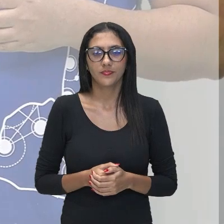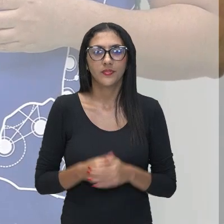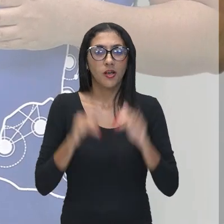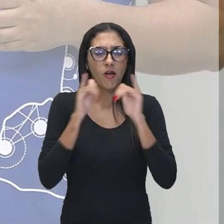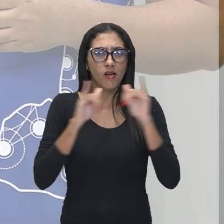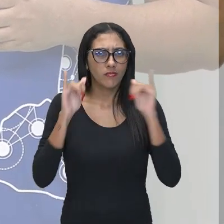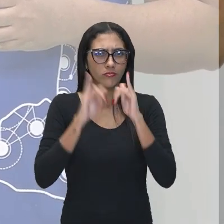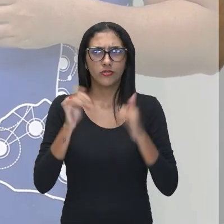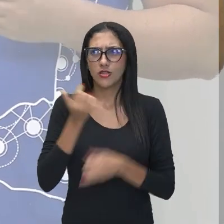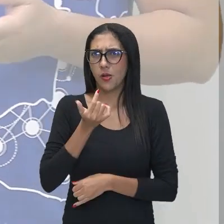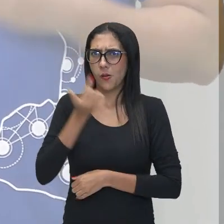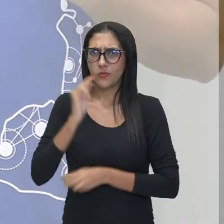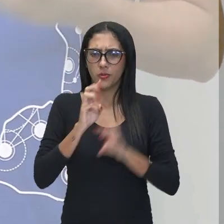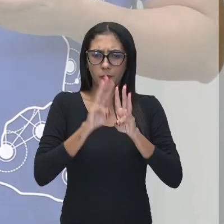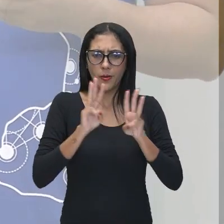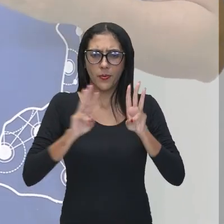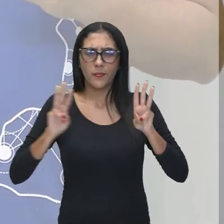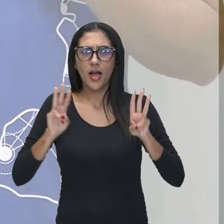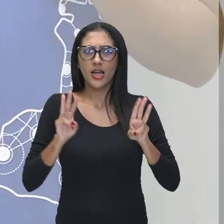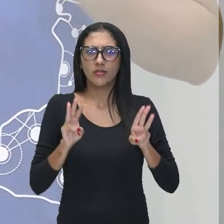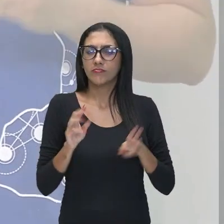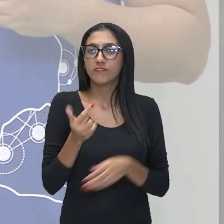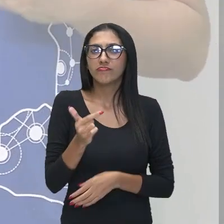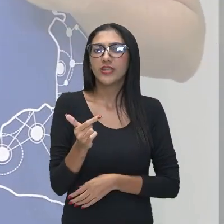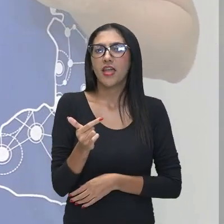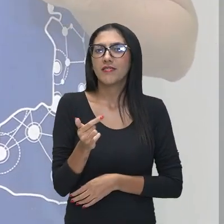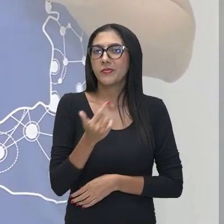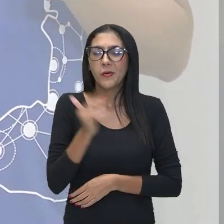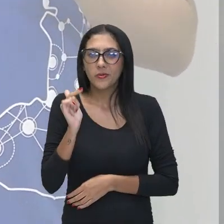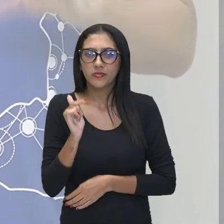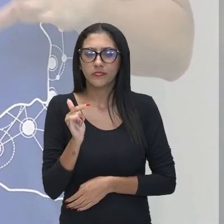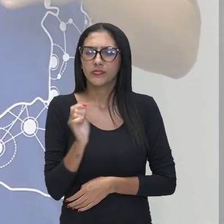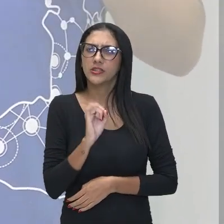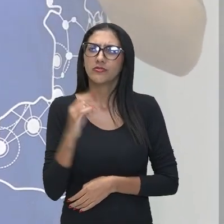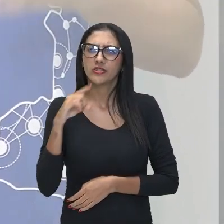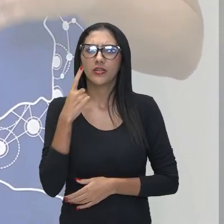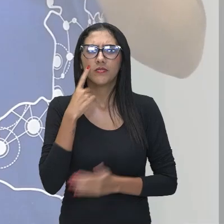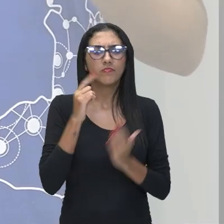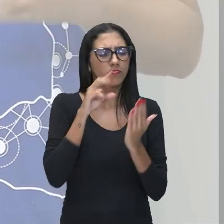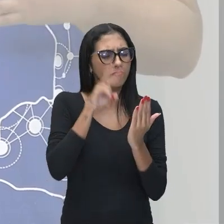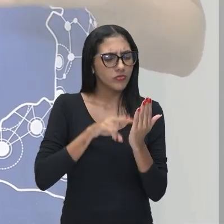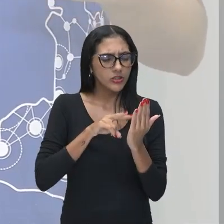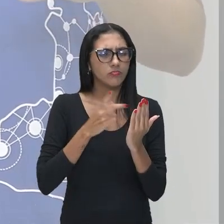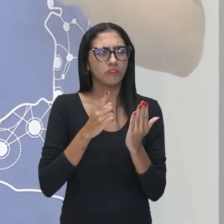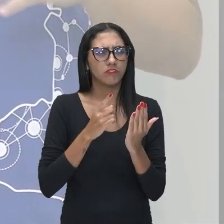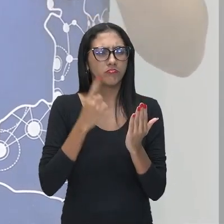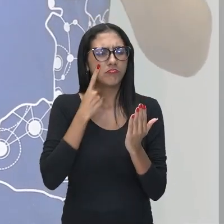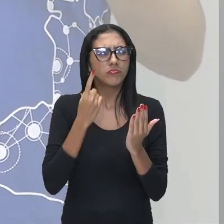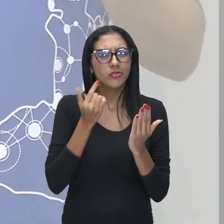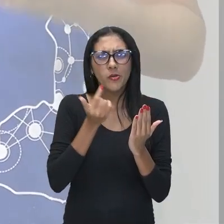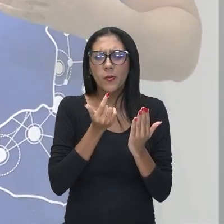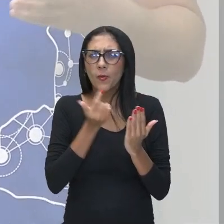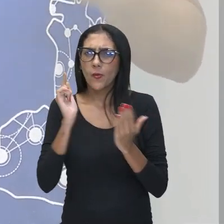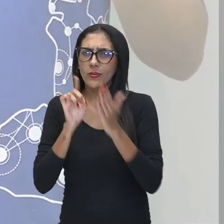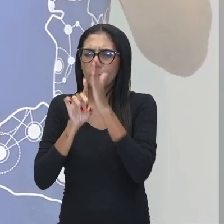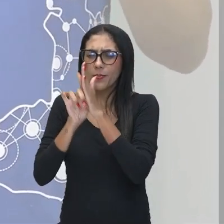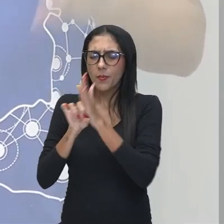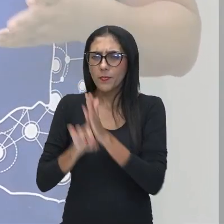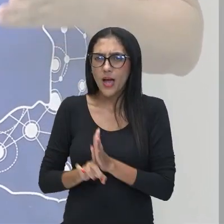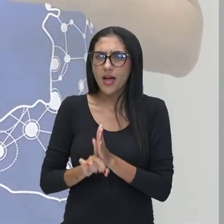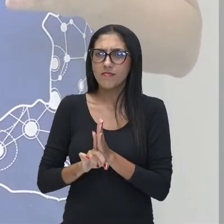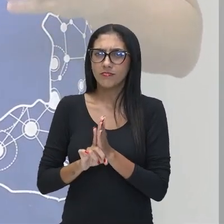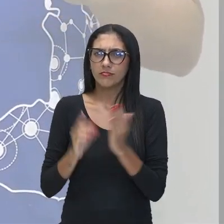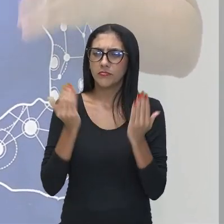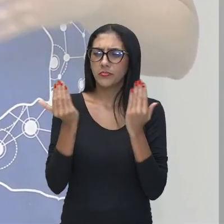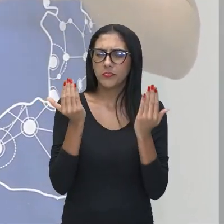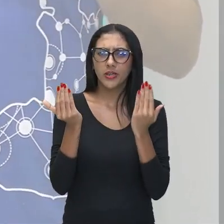em outros sites. Se você para um pouquinho e faz uma pesquisa rápida sobre o conteúdo dessa notícia, sobre esta notícia,